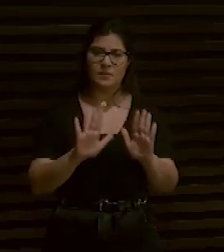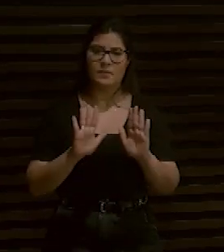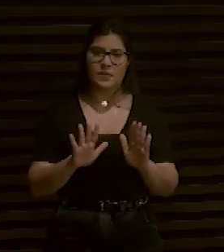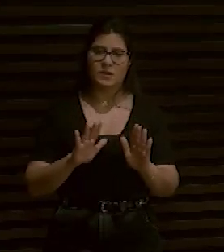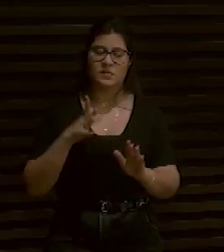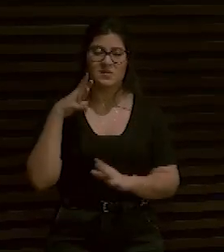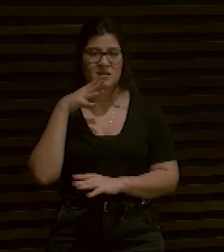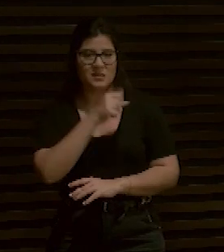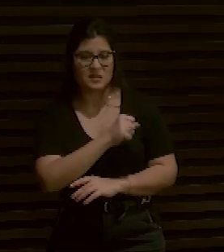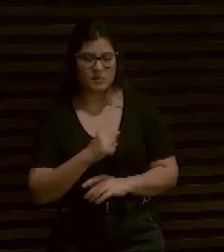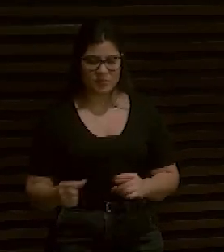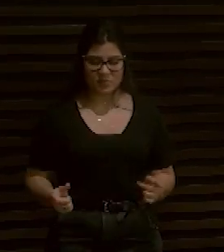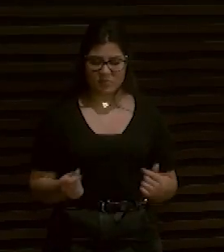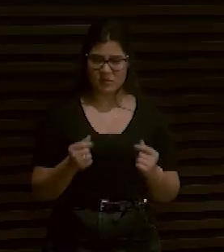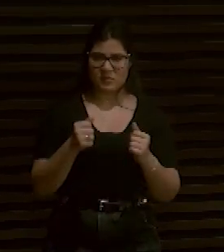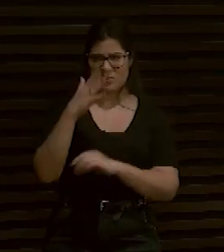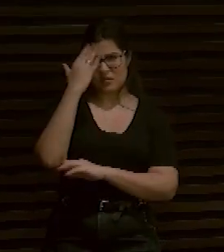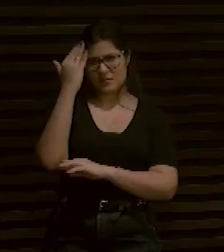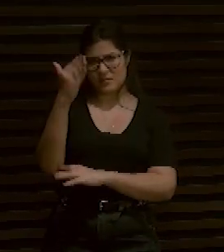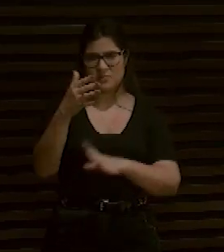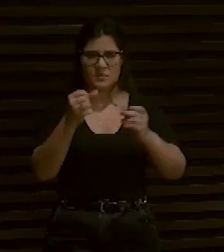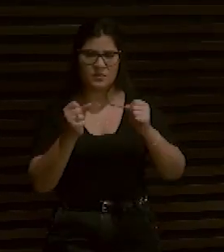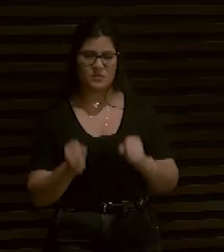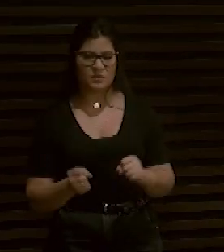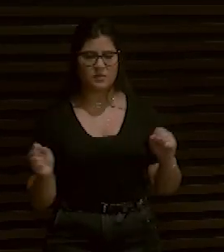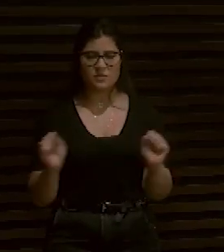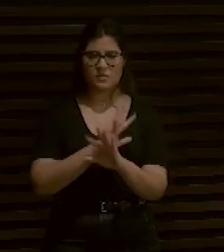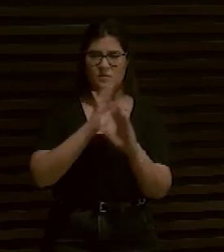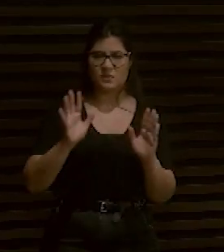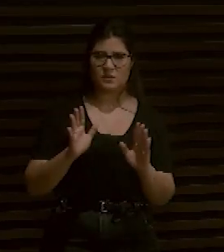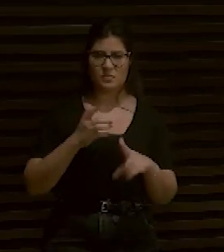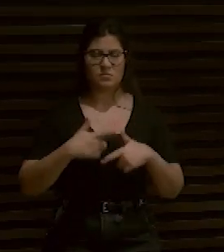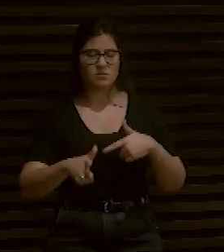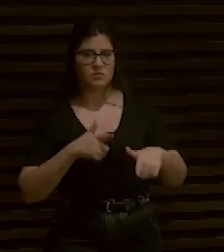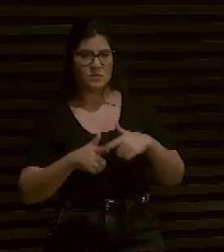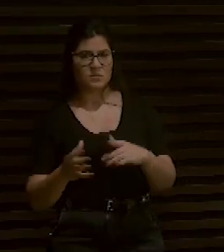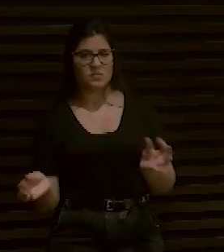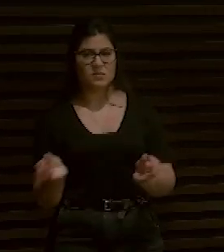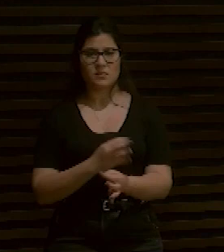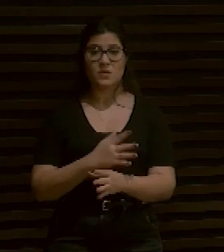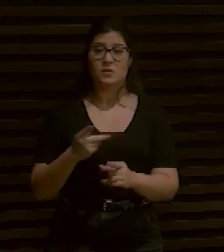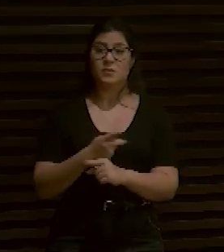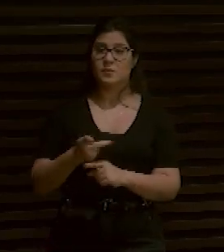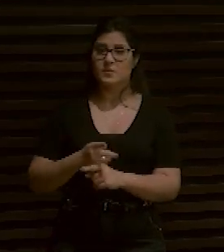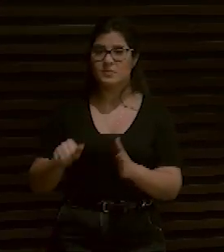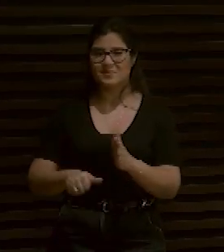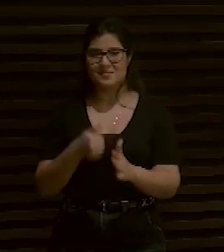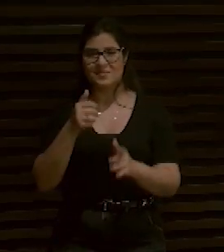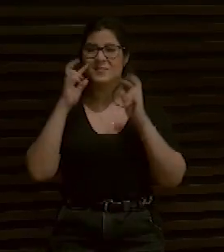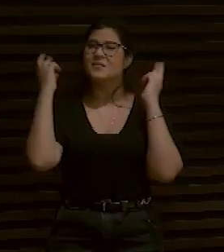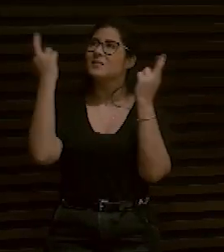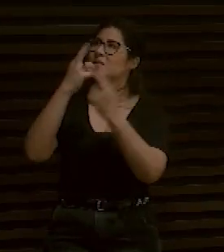de dinheiro, fama, poder, glória, cargo novo. Busca em primeiro lugar o reino de Deus,